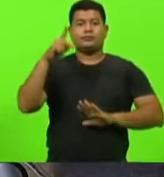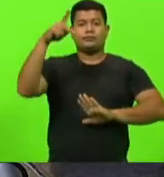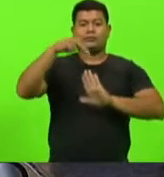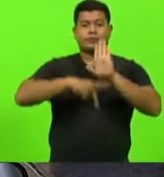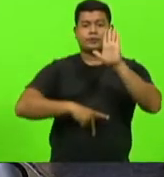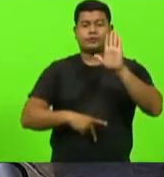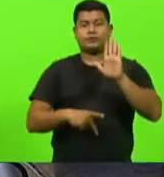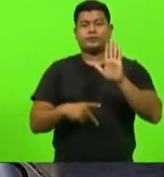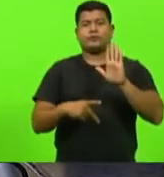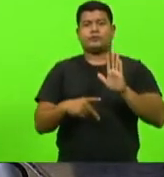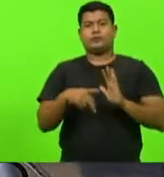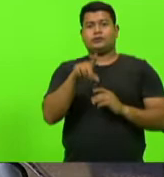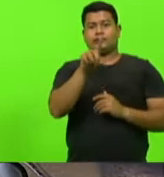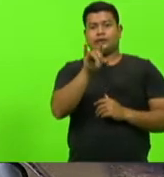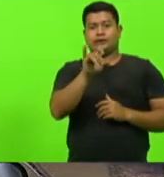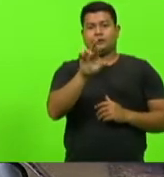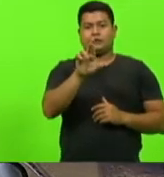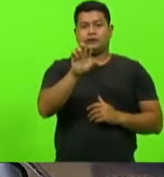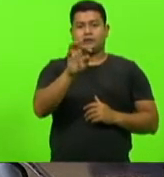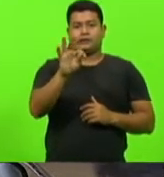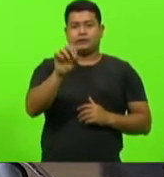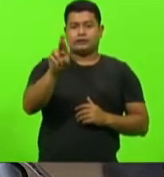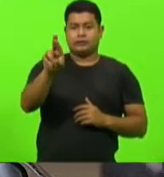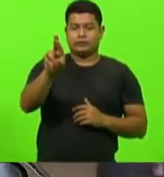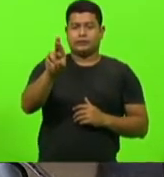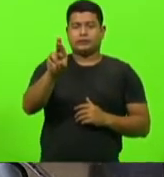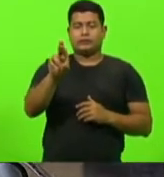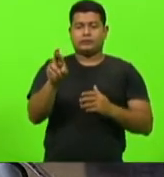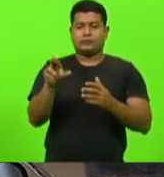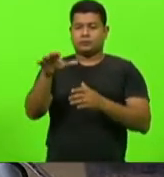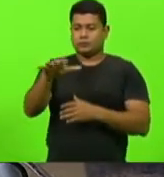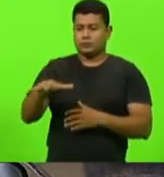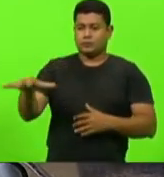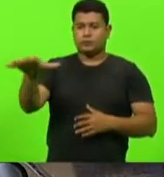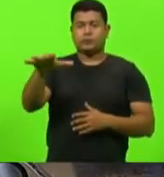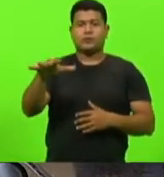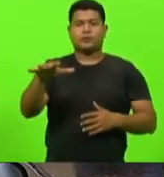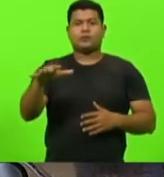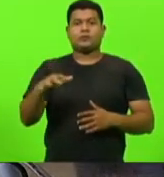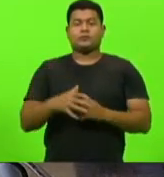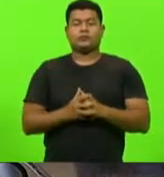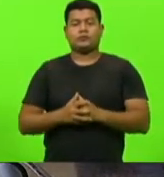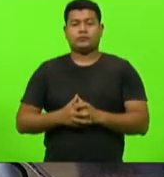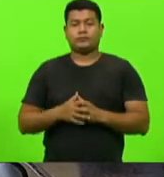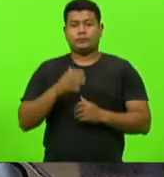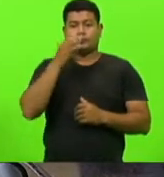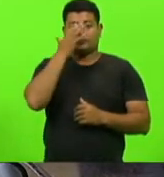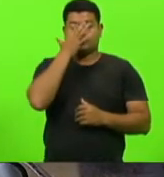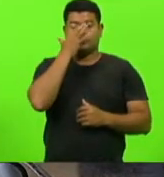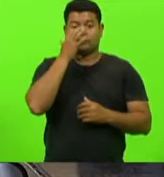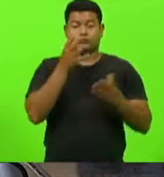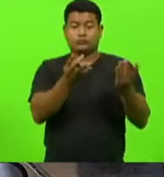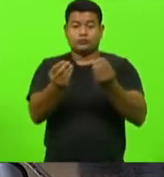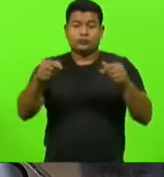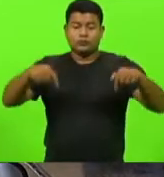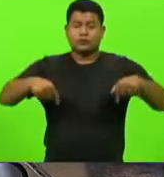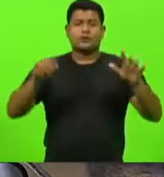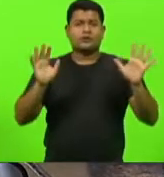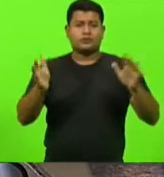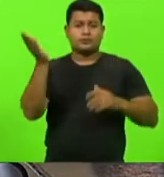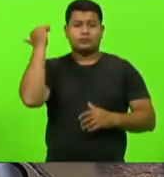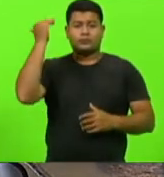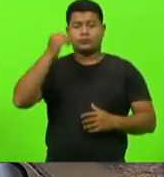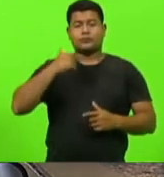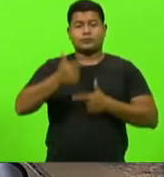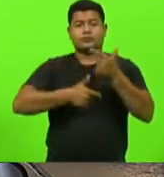deputado Fabiano, inúmeros, o deputado Mauro, que já foi prefeito. Então, é muito comum, e até porque já